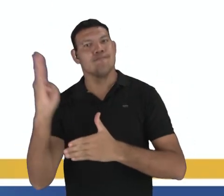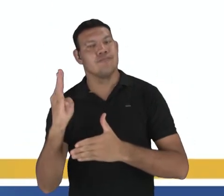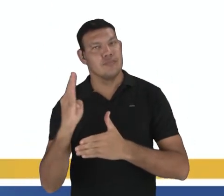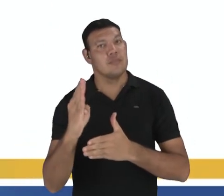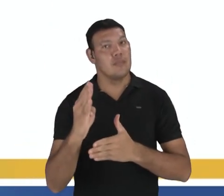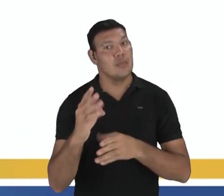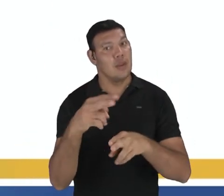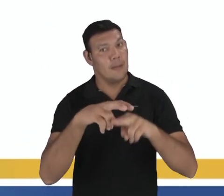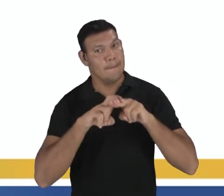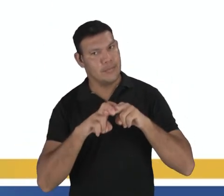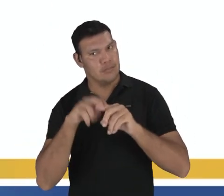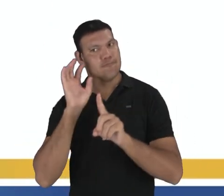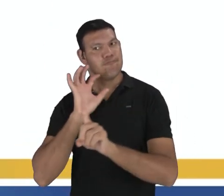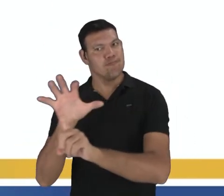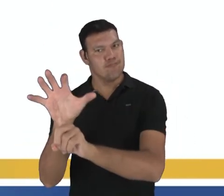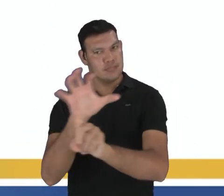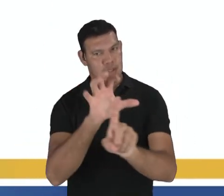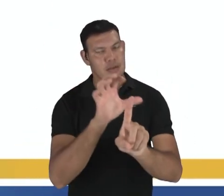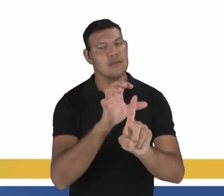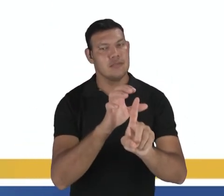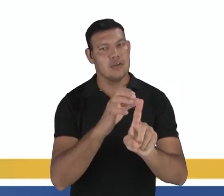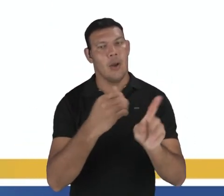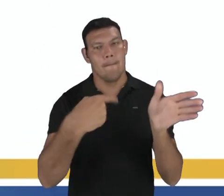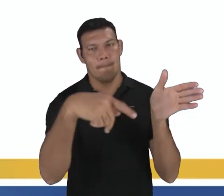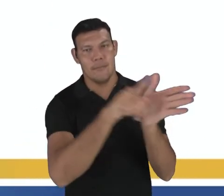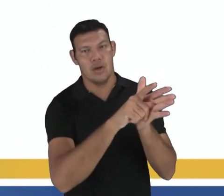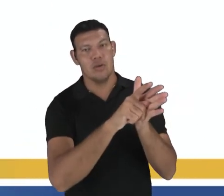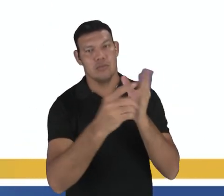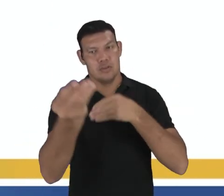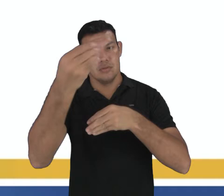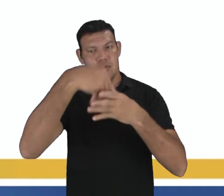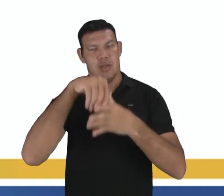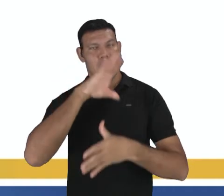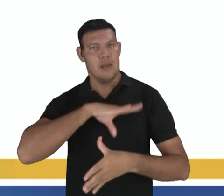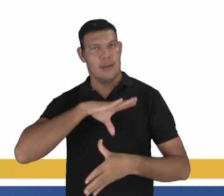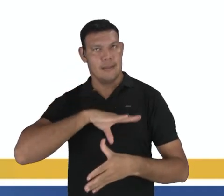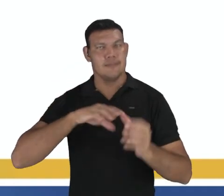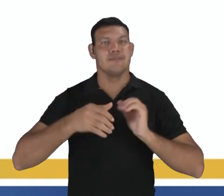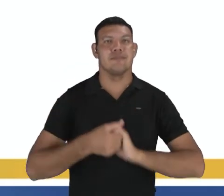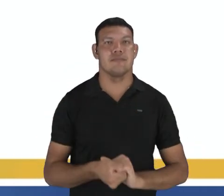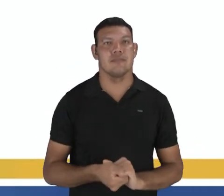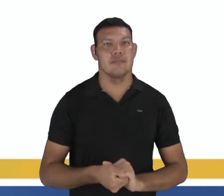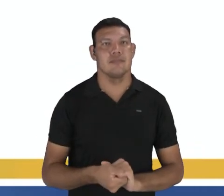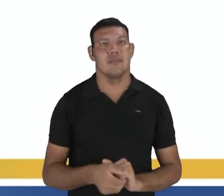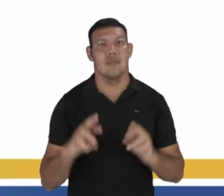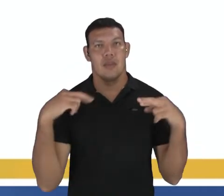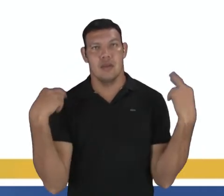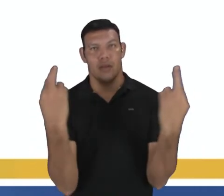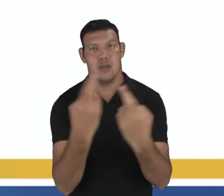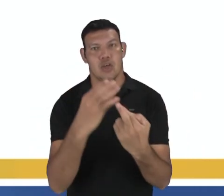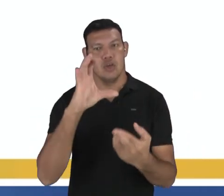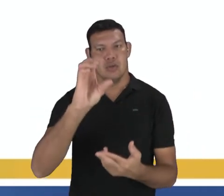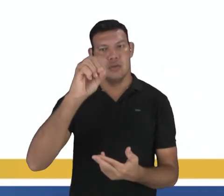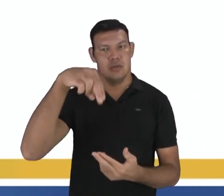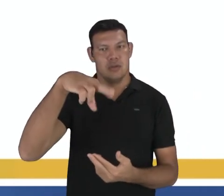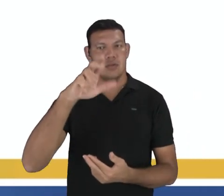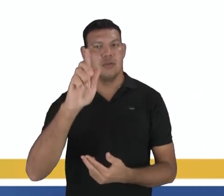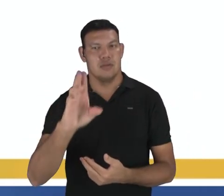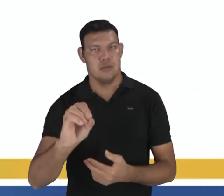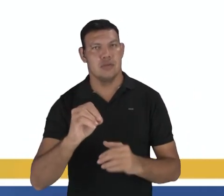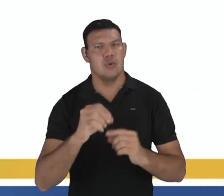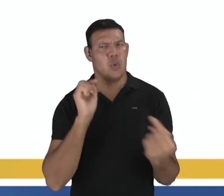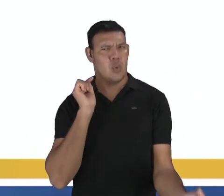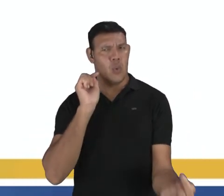aí a influência na nossa língua desses povos, tá, pessoal, do Reino do Congo. E aí, pessoal, qual